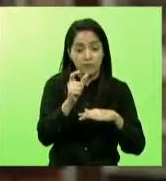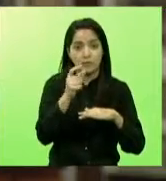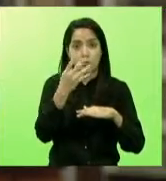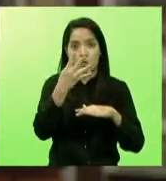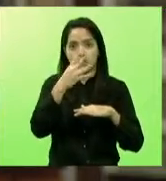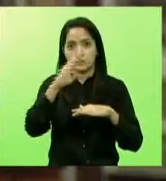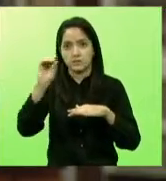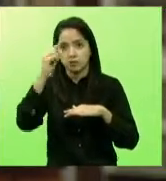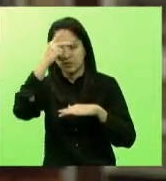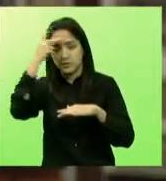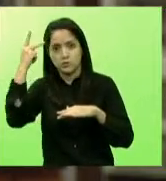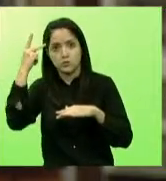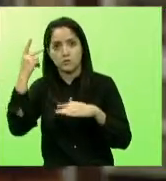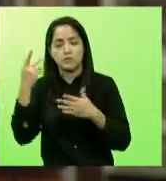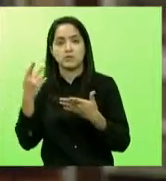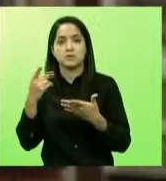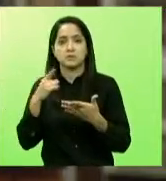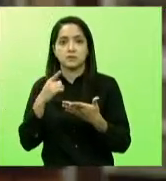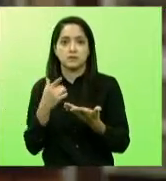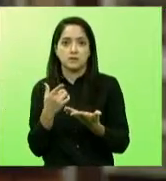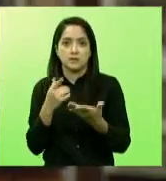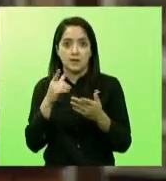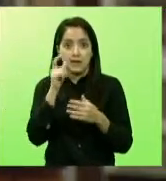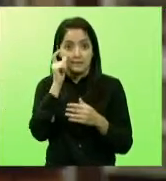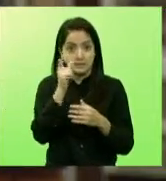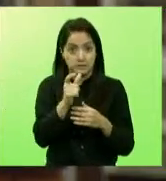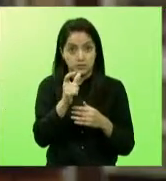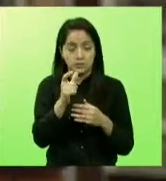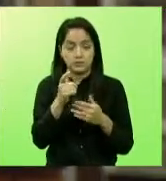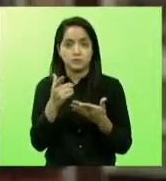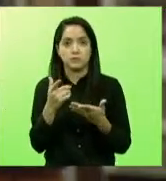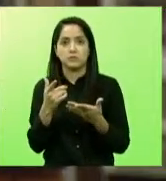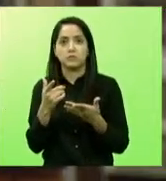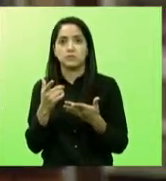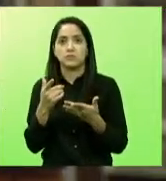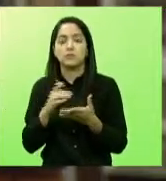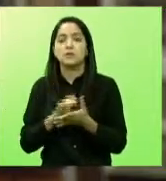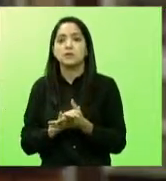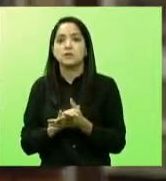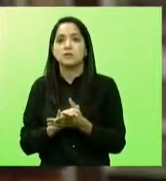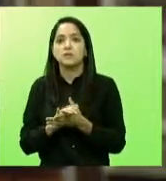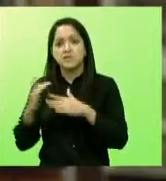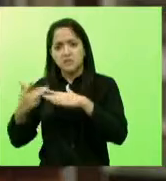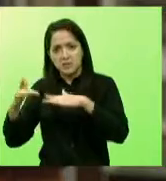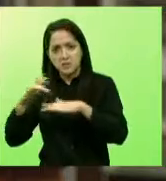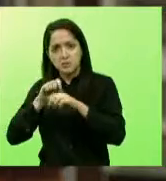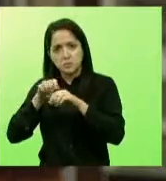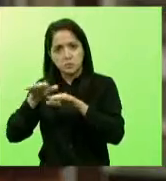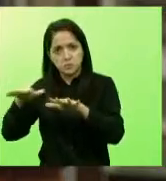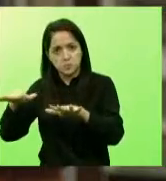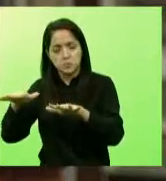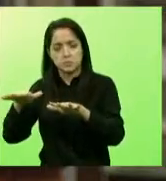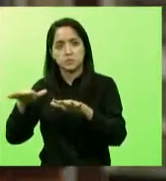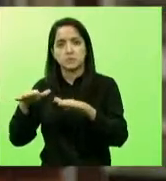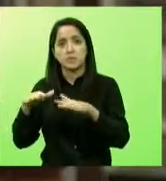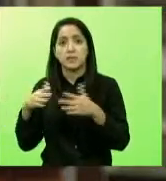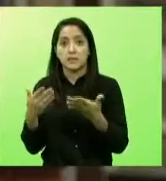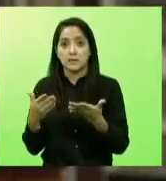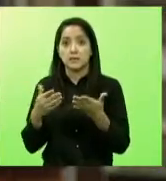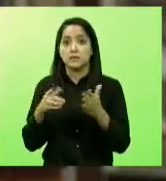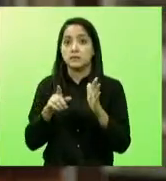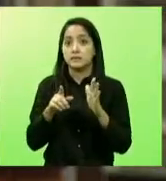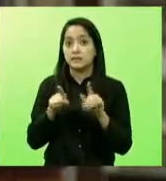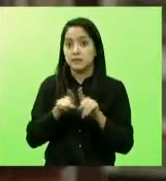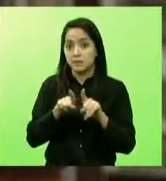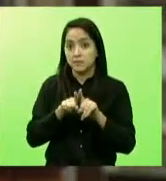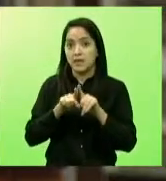mais ou menos umas 900 pessoas. Isso está sendo difundido para todo lugar. E tem gente replicando isso nas suas redes, enfim, ali. Né? E a própria TVAL